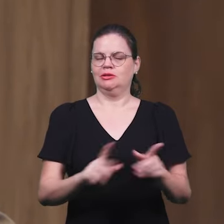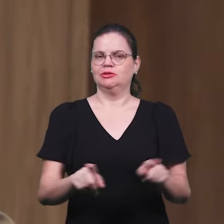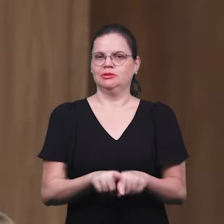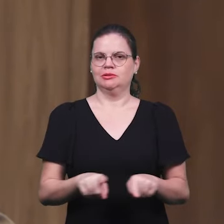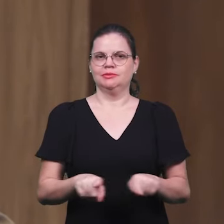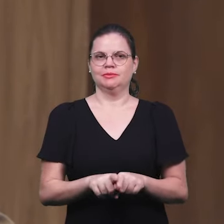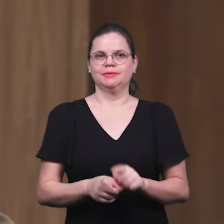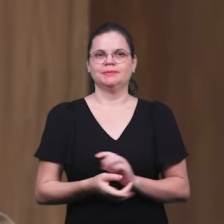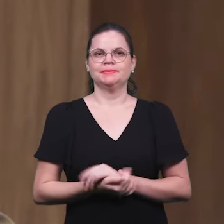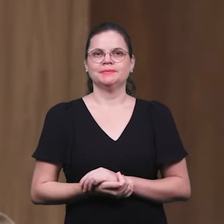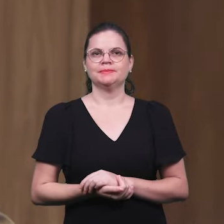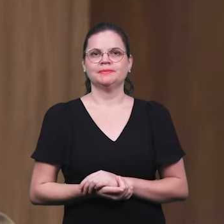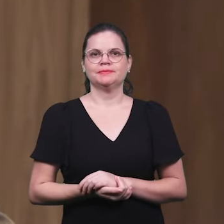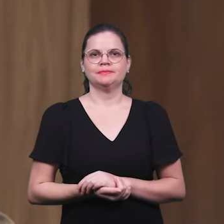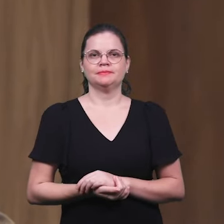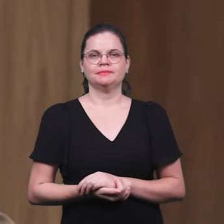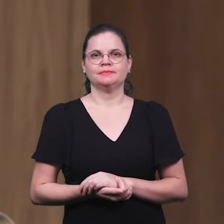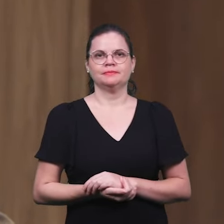Então,